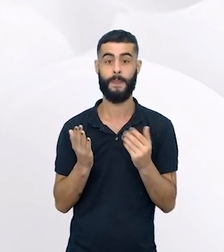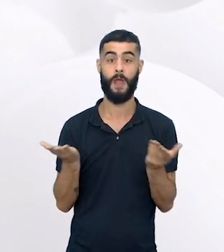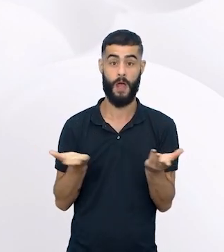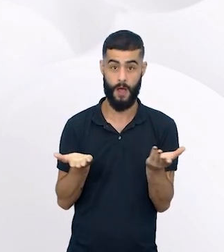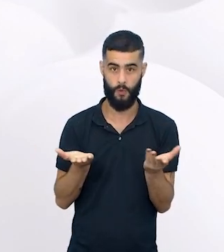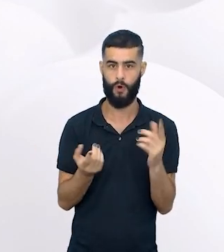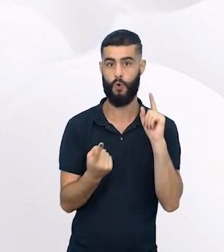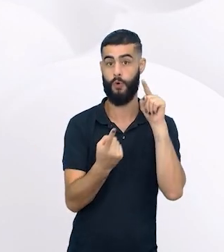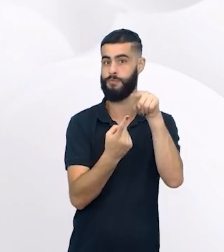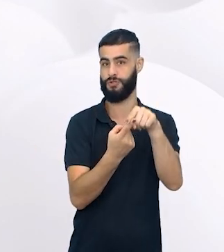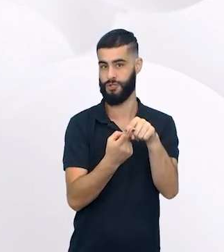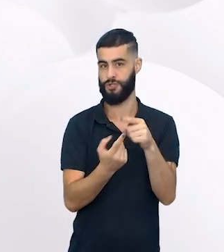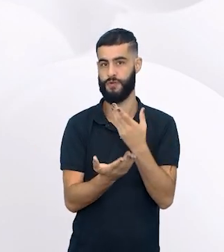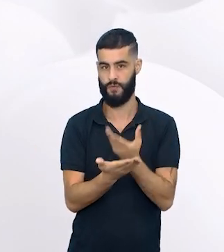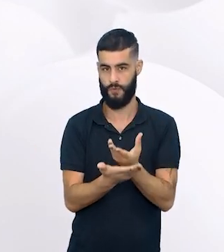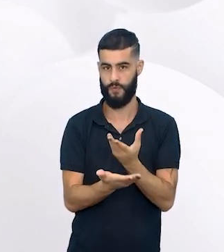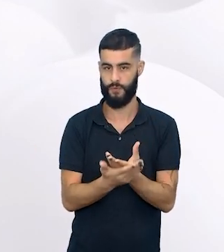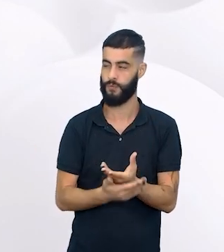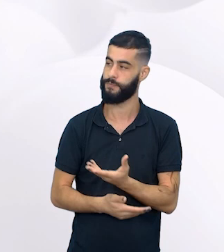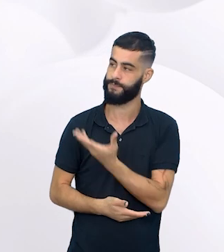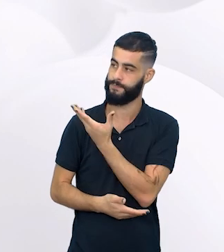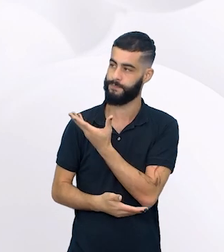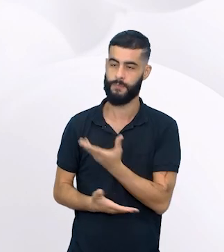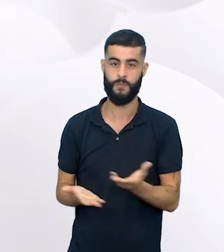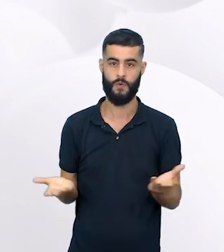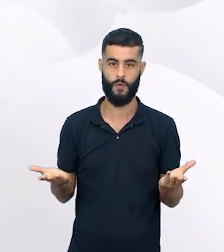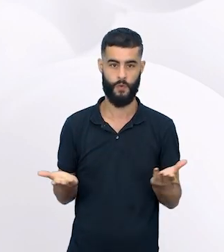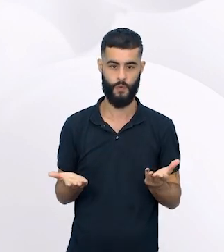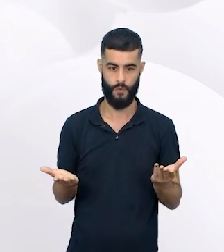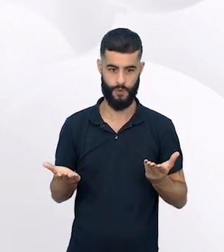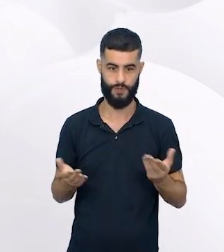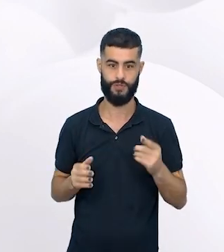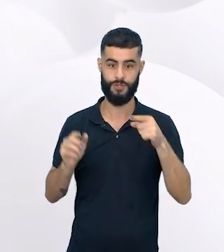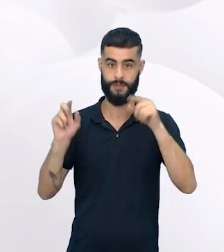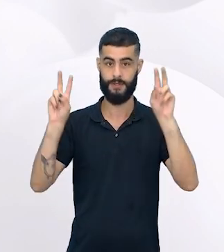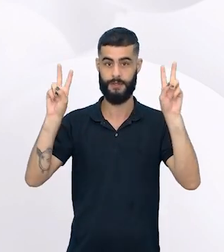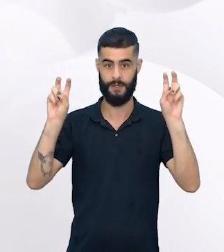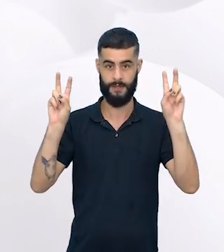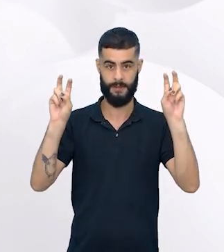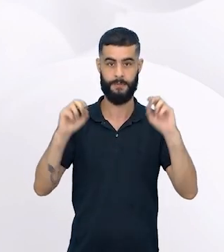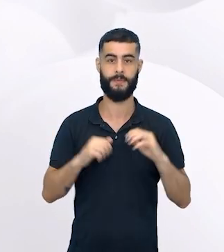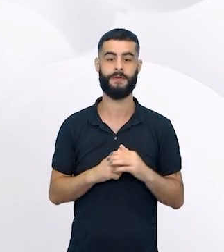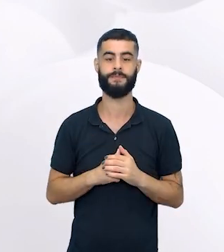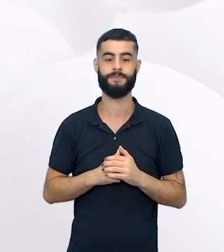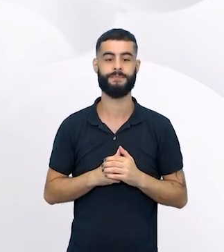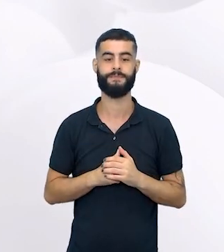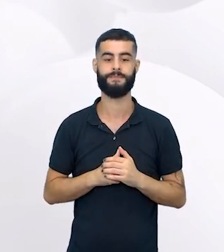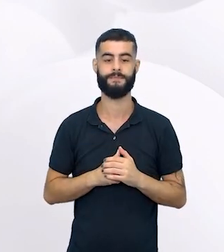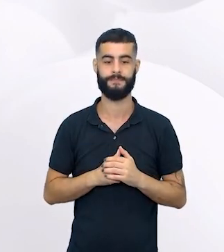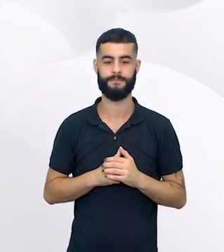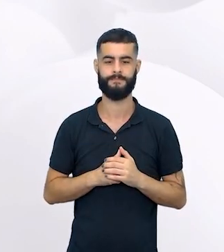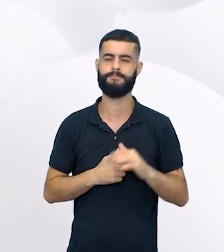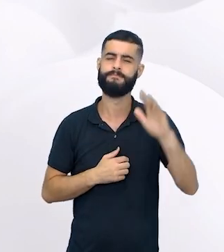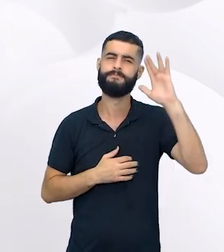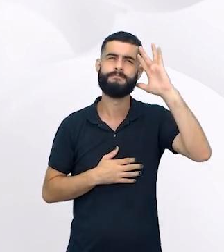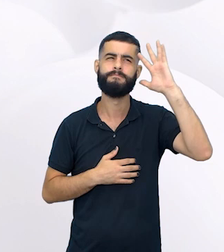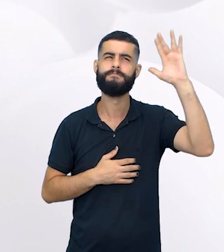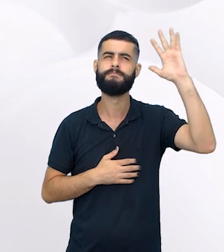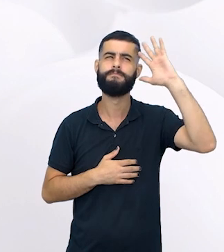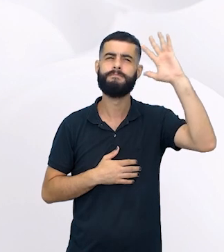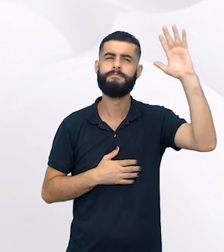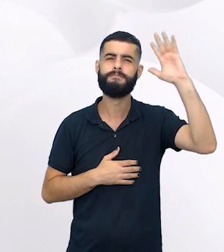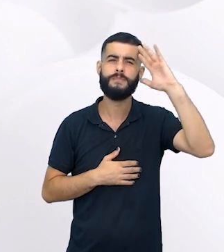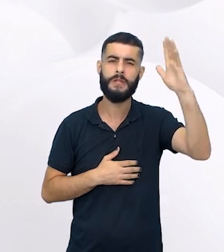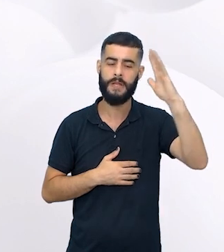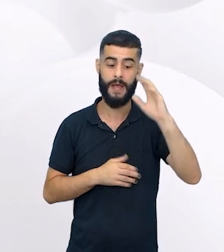aqui, nessa discussão, enfim, em relação ao tema, refletir sobre a importância da